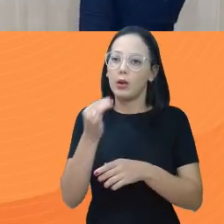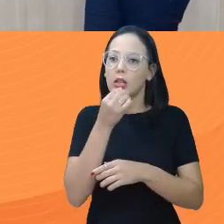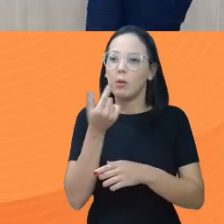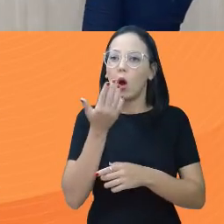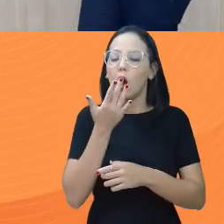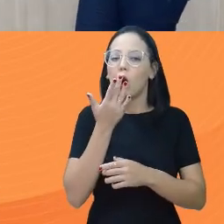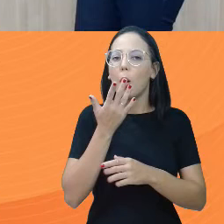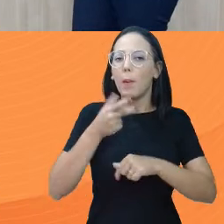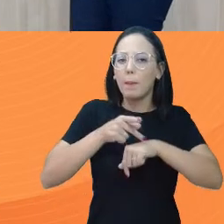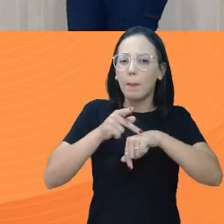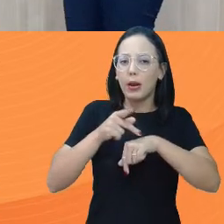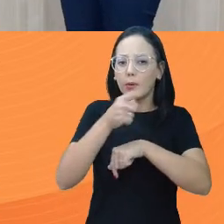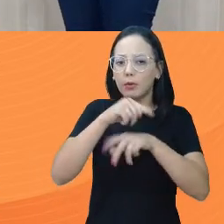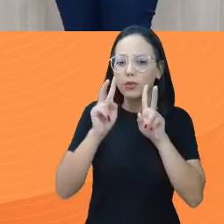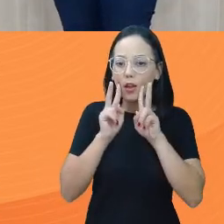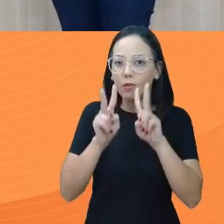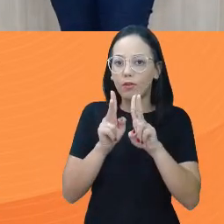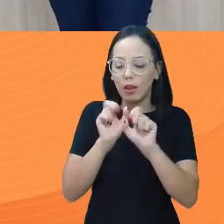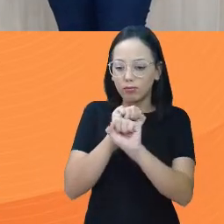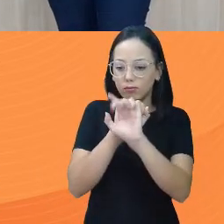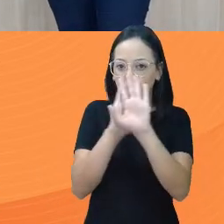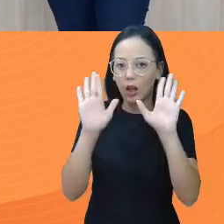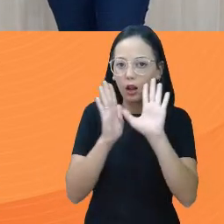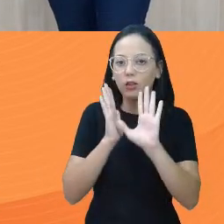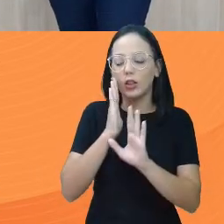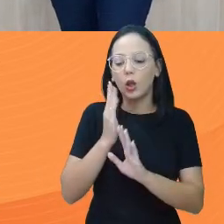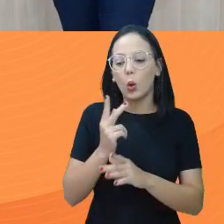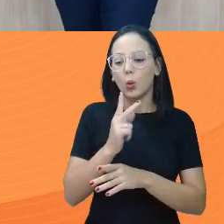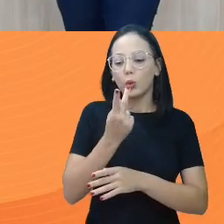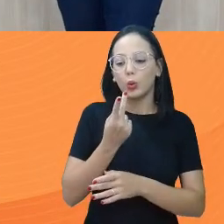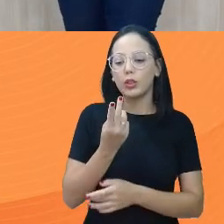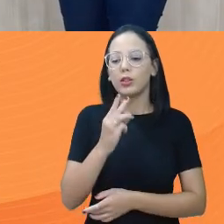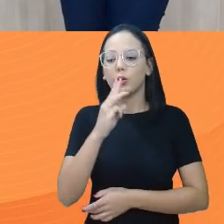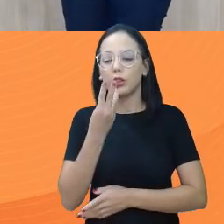ali de preto, ó, para a gente poder ver destacado, né? O 2